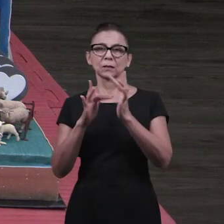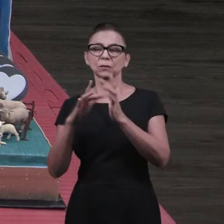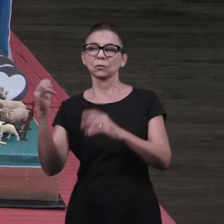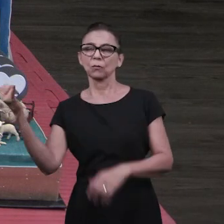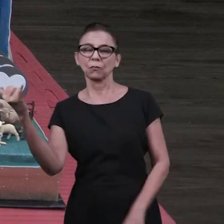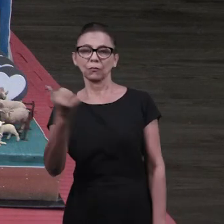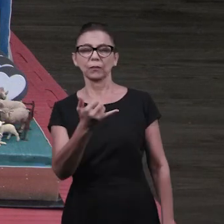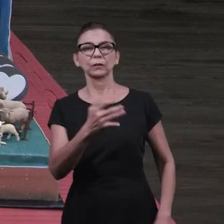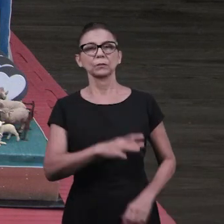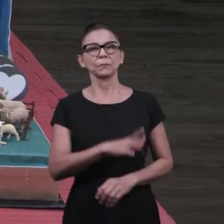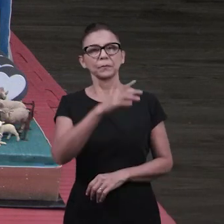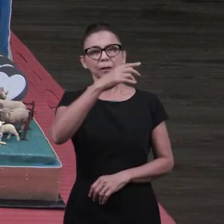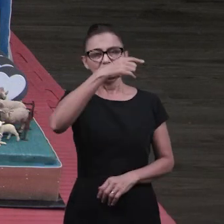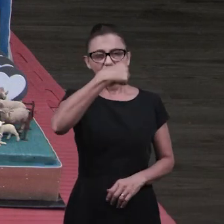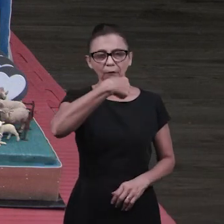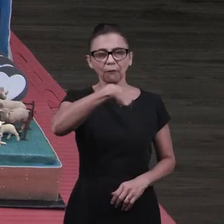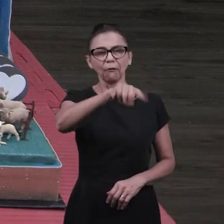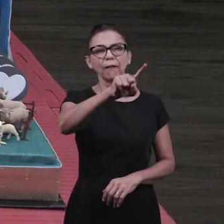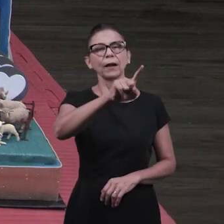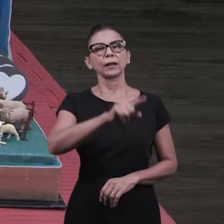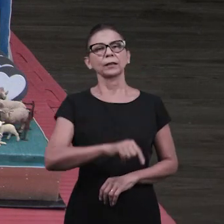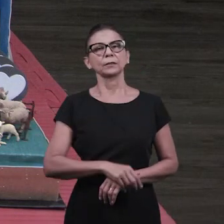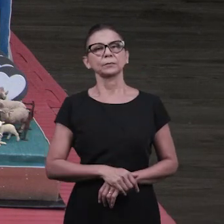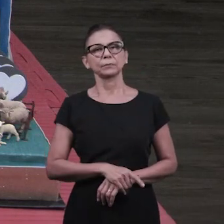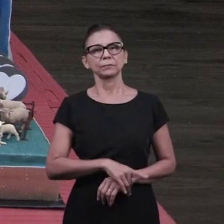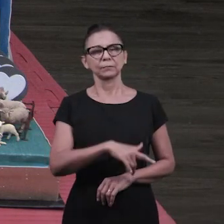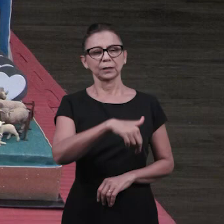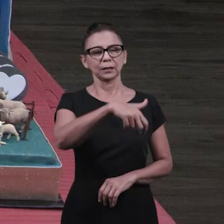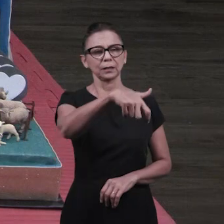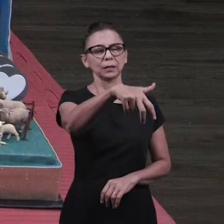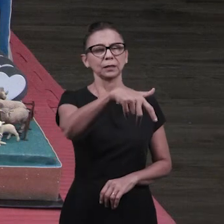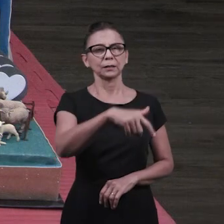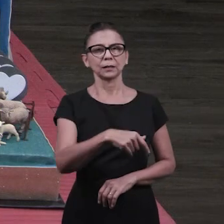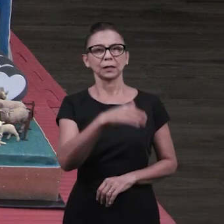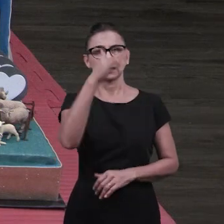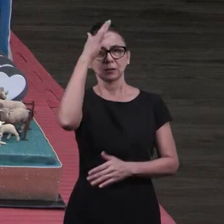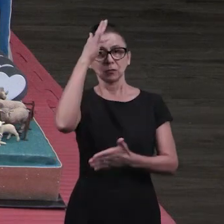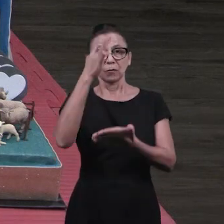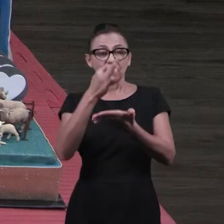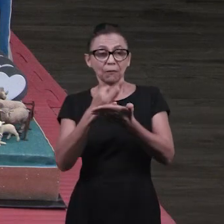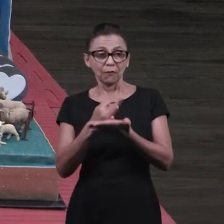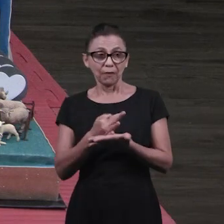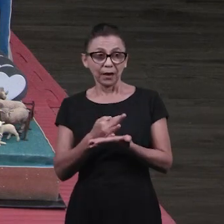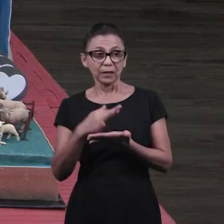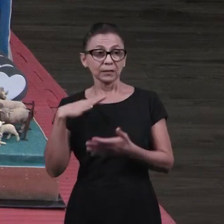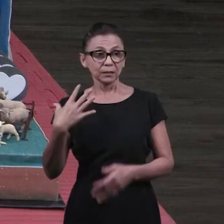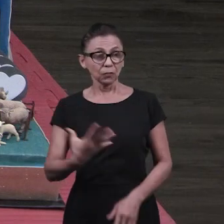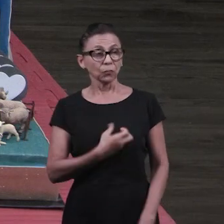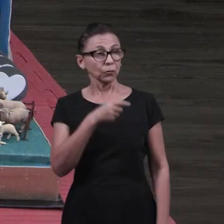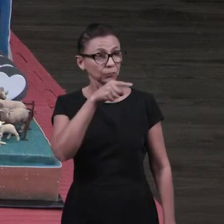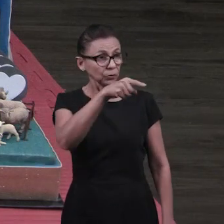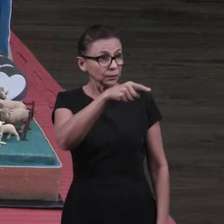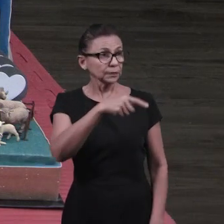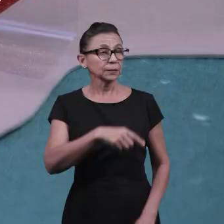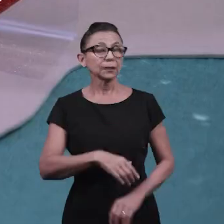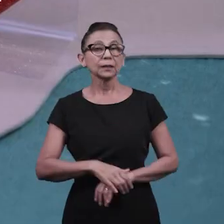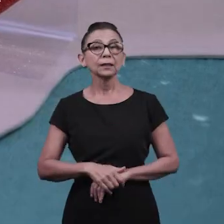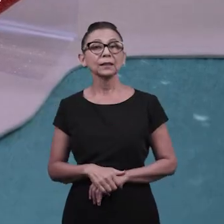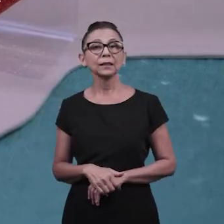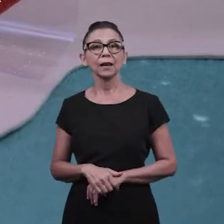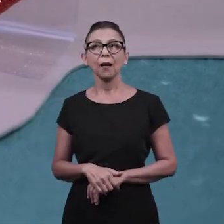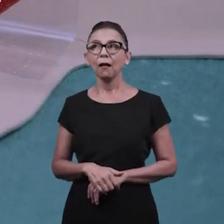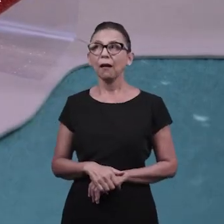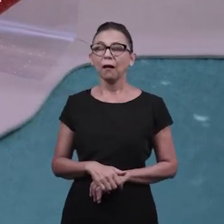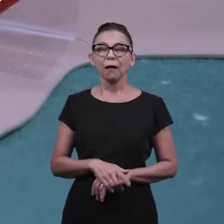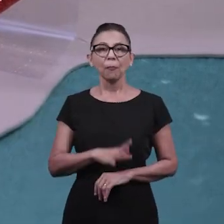Bartimeu, vai, a tua fé te salvou. Que maravilha!